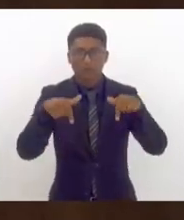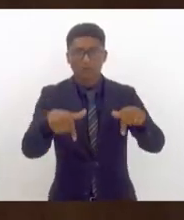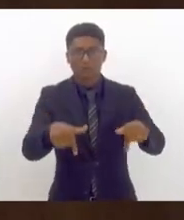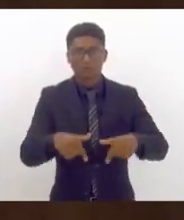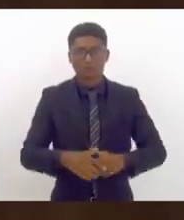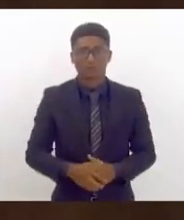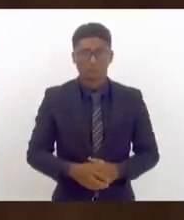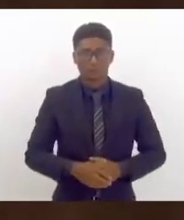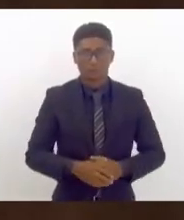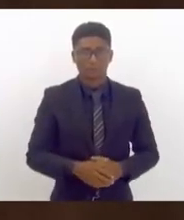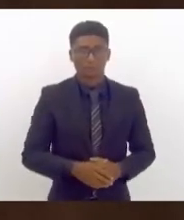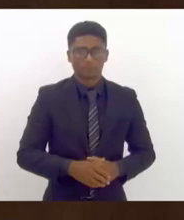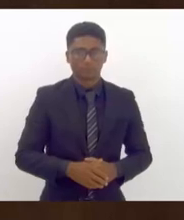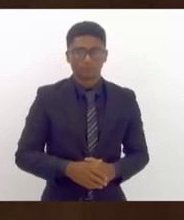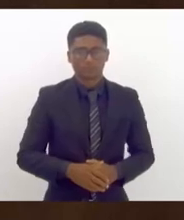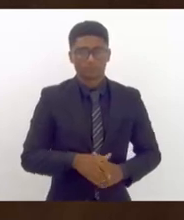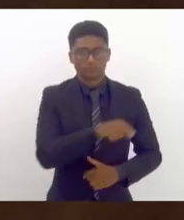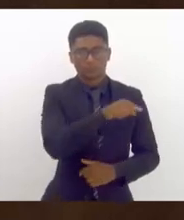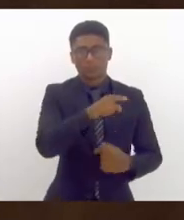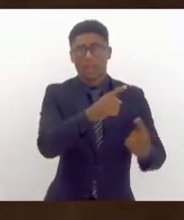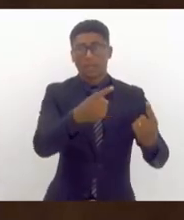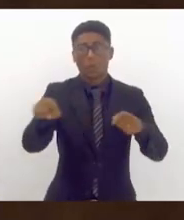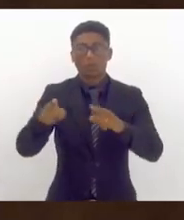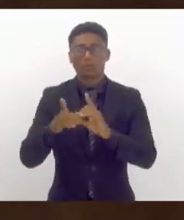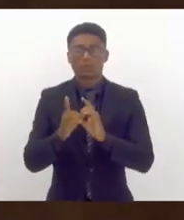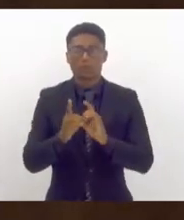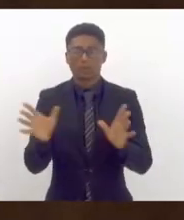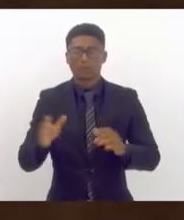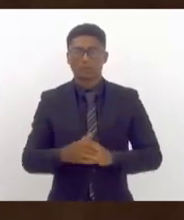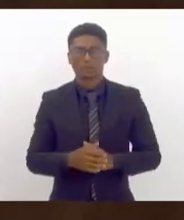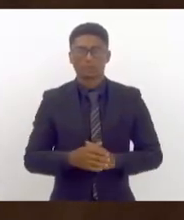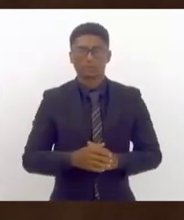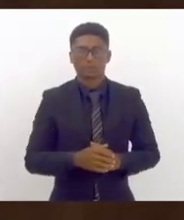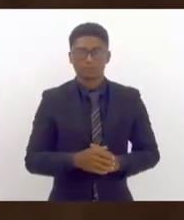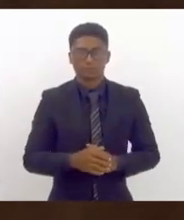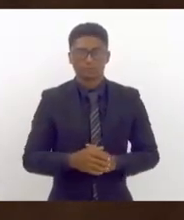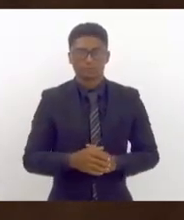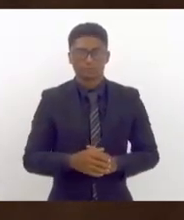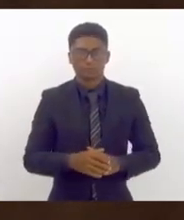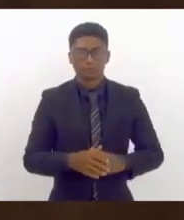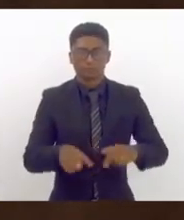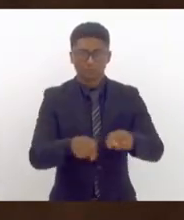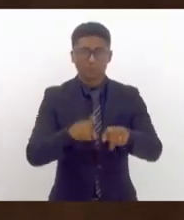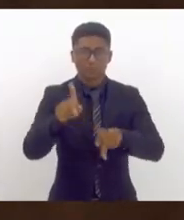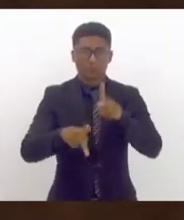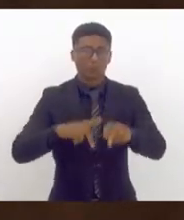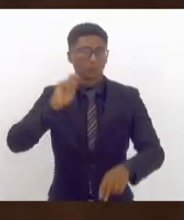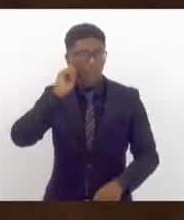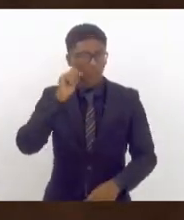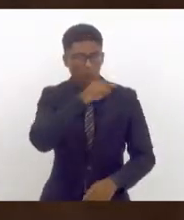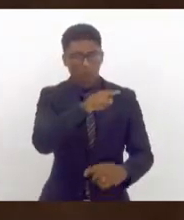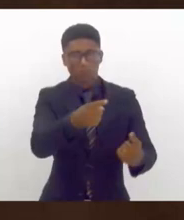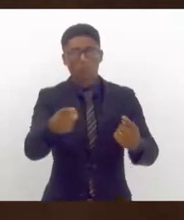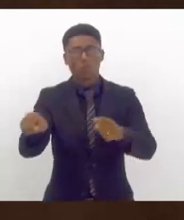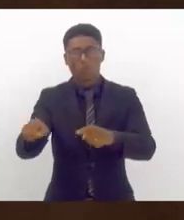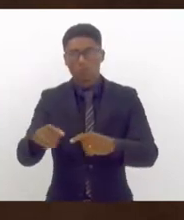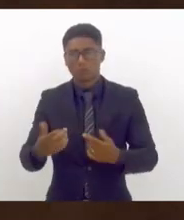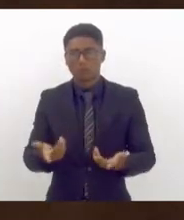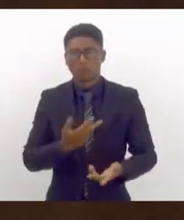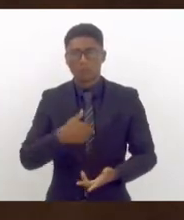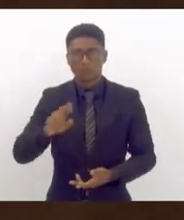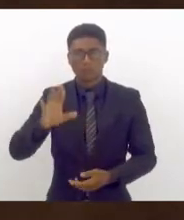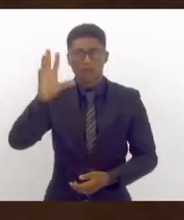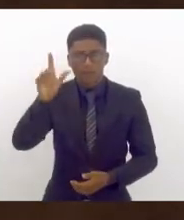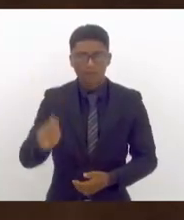frontalmente esses ataques à democracia e a perseguição ao povo negro, de religiões de